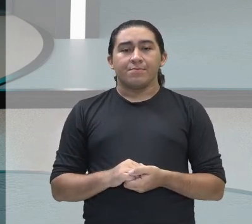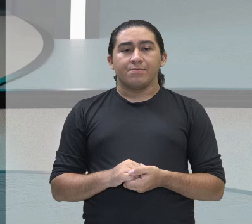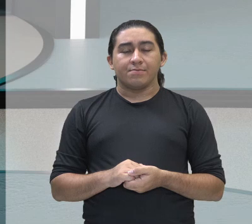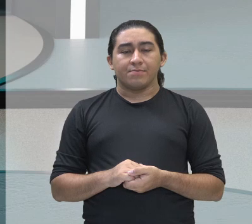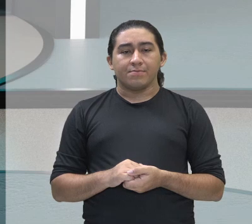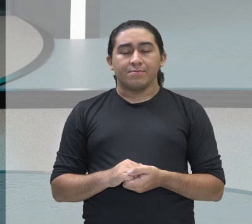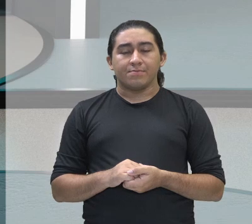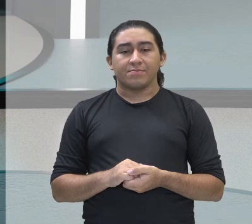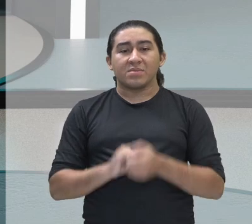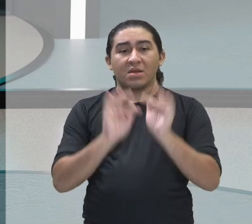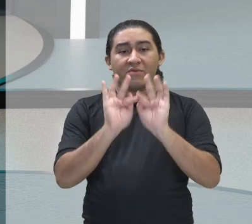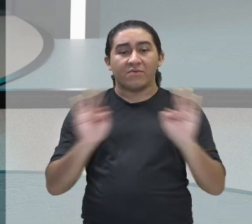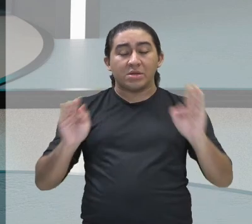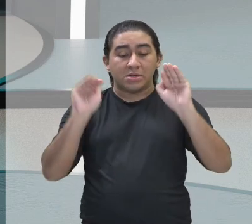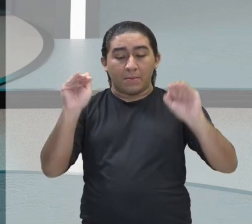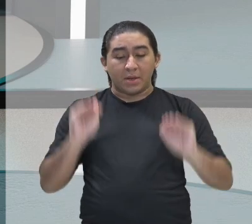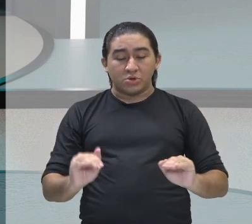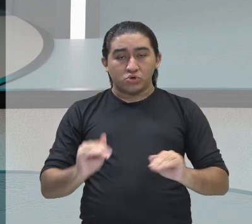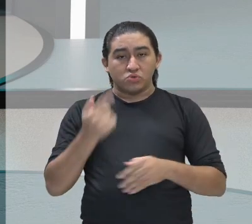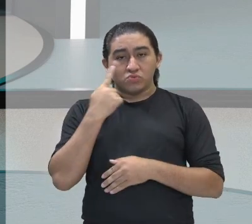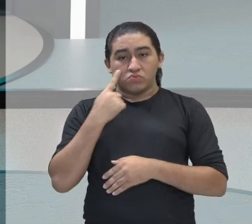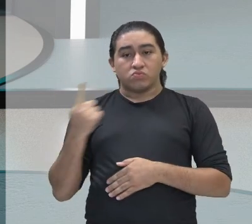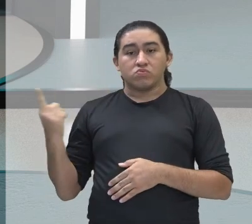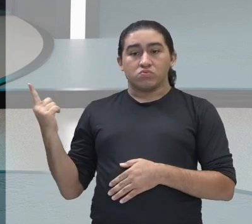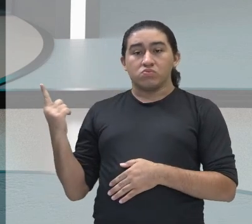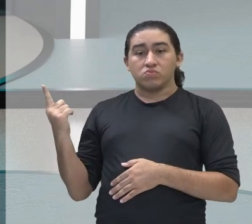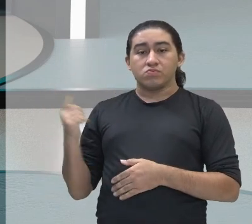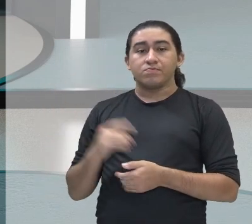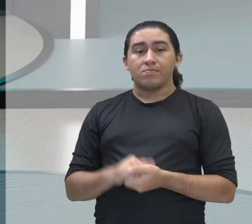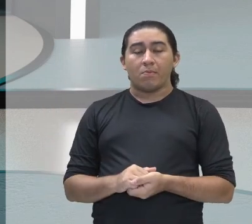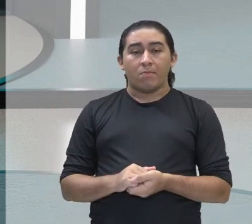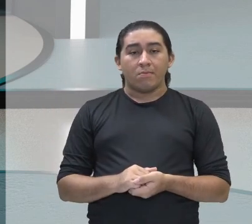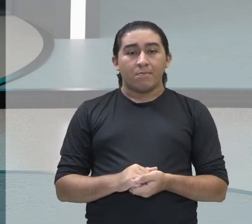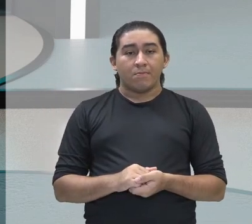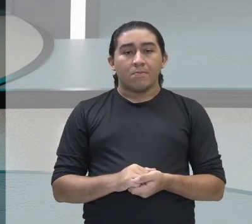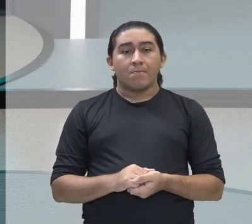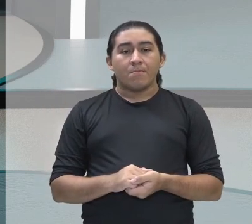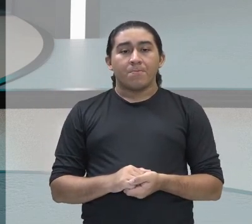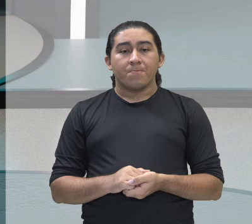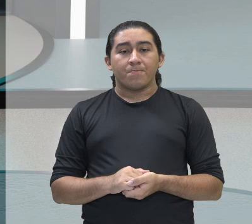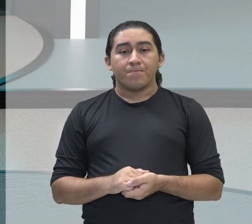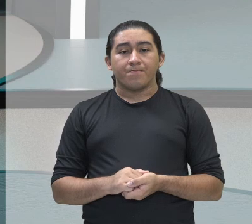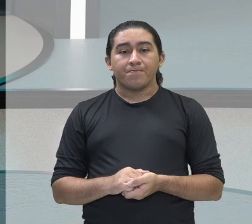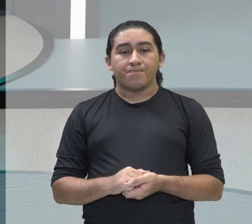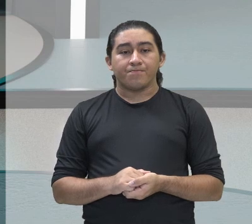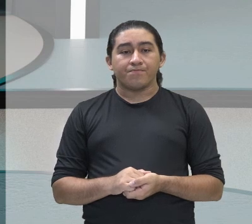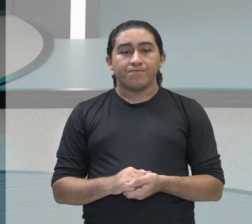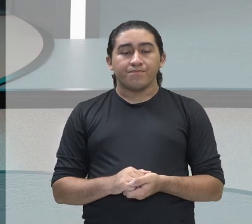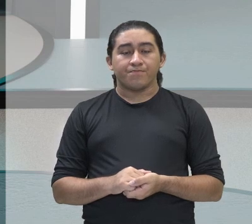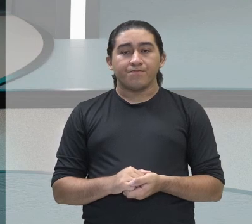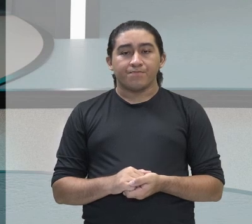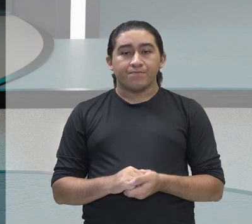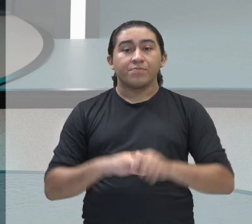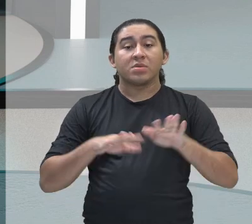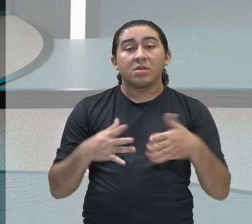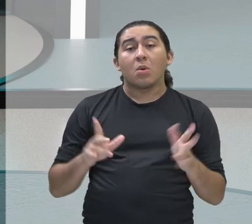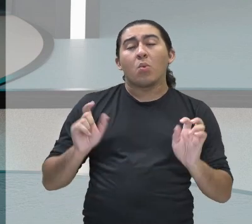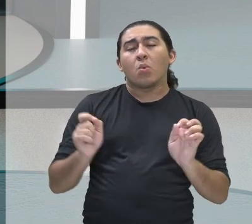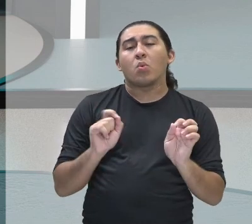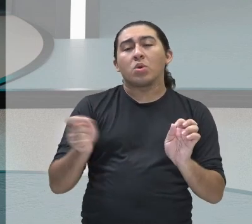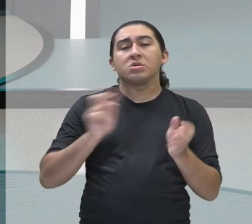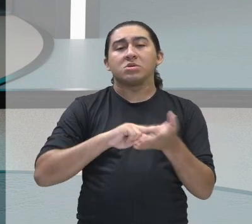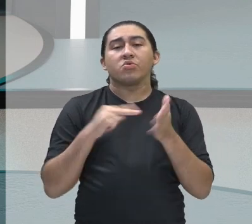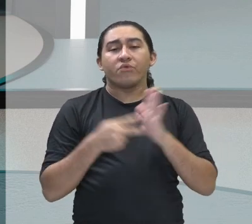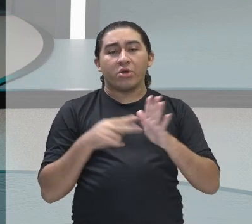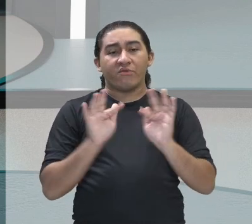lion roared mightily, asserting his dominance over the vast savanna. Então, o que está escrito aqui?